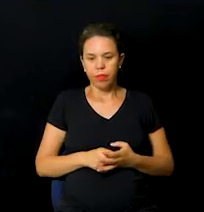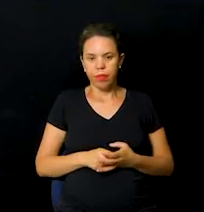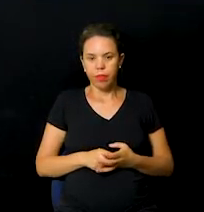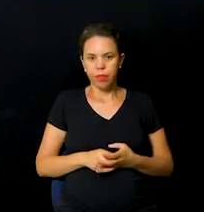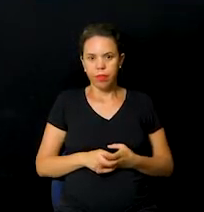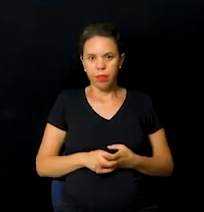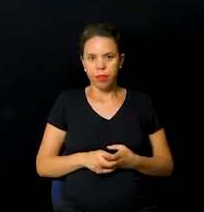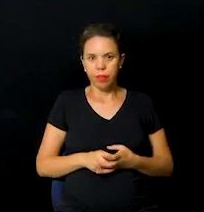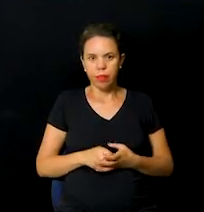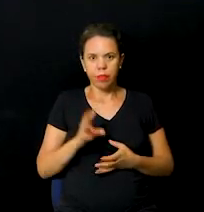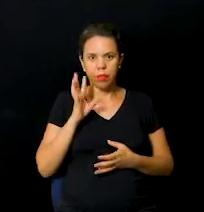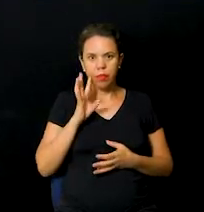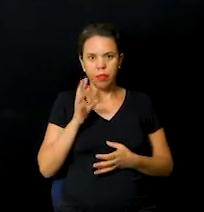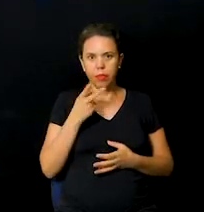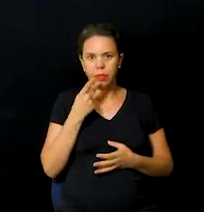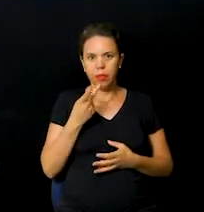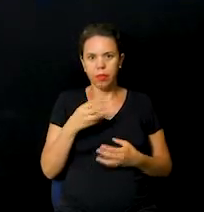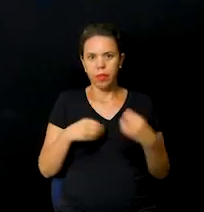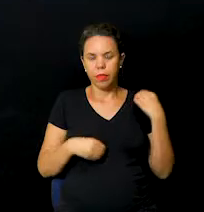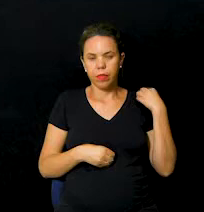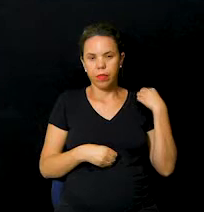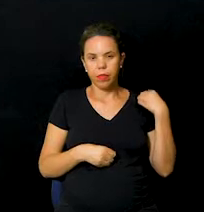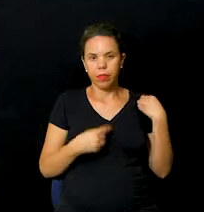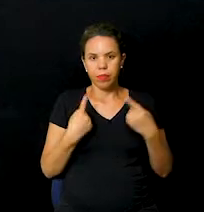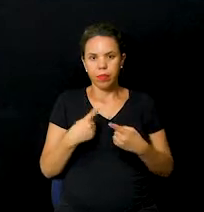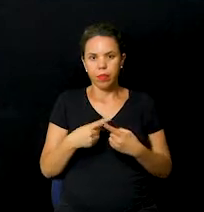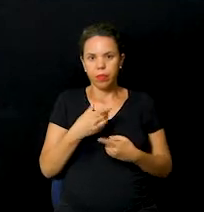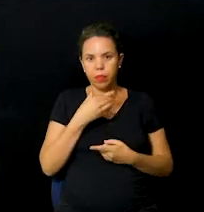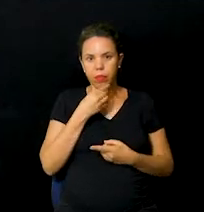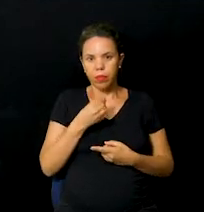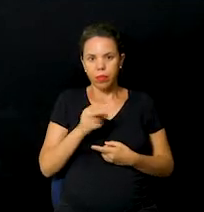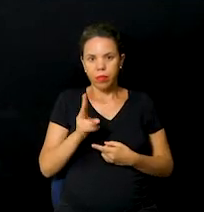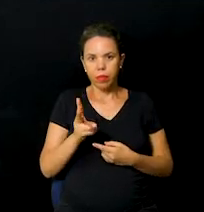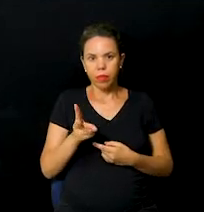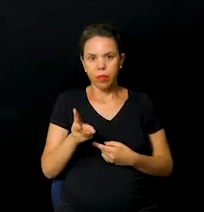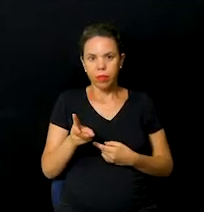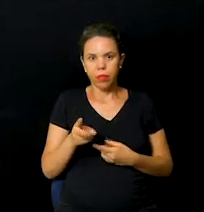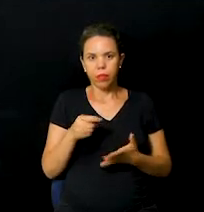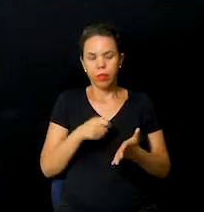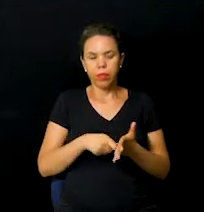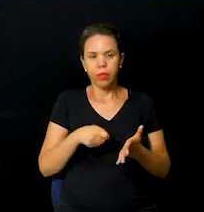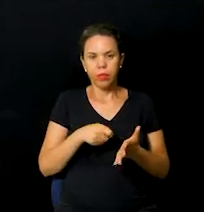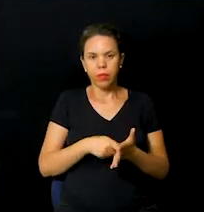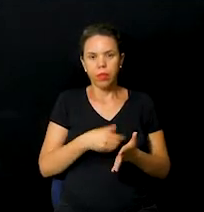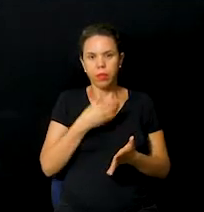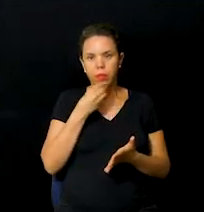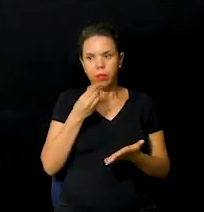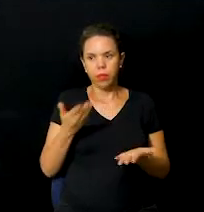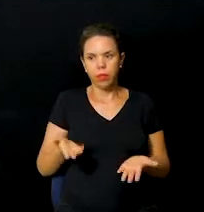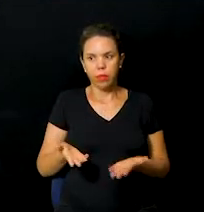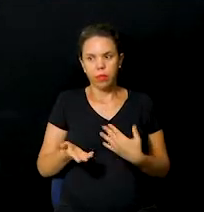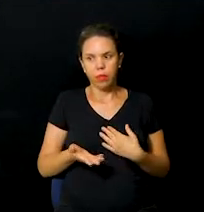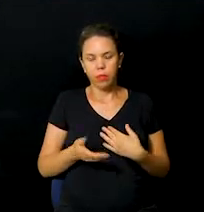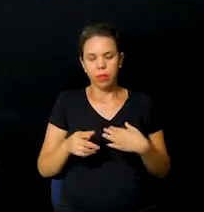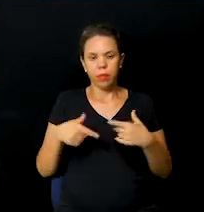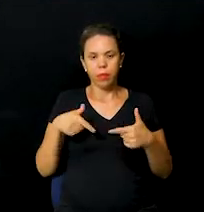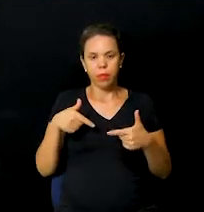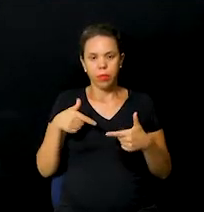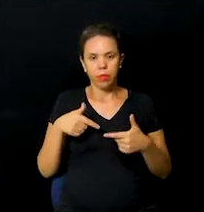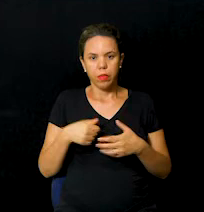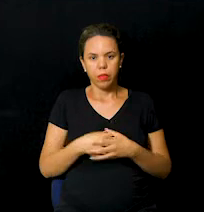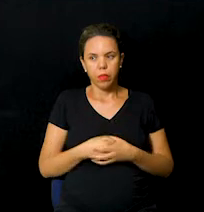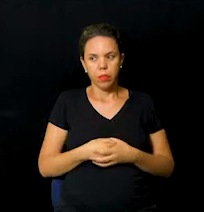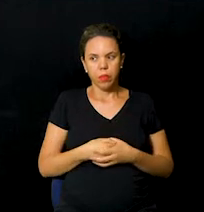características. Muito, muito bacana você ter trazido isso, porque assim, o homem ele sempre está muito mais pautado. Para o homem,